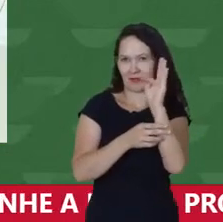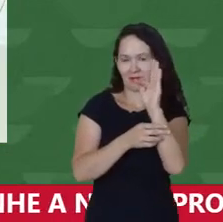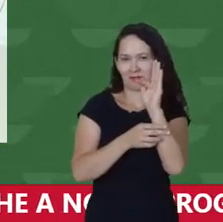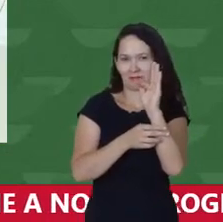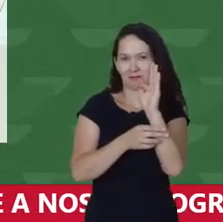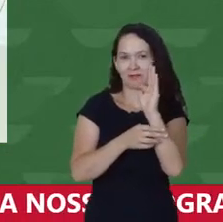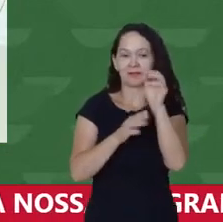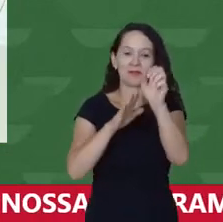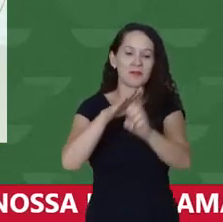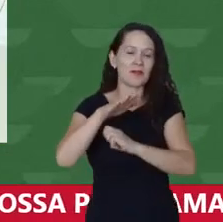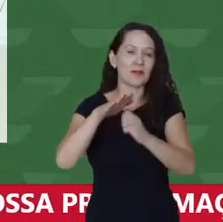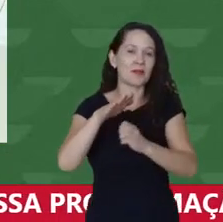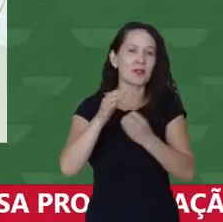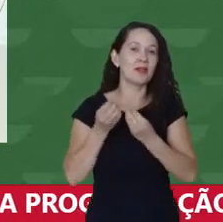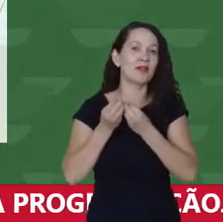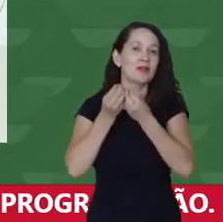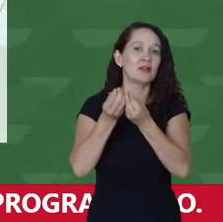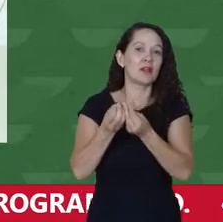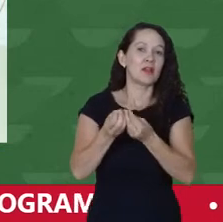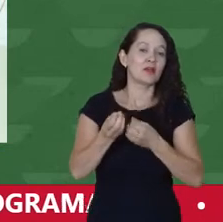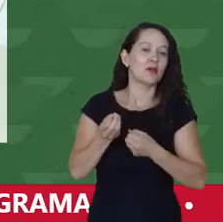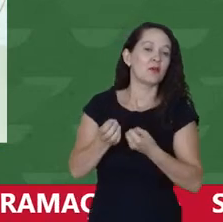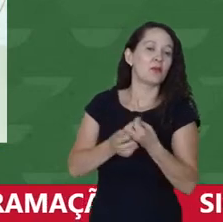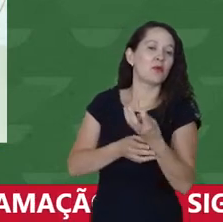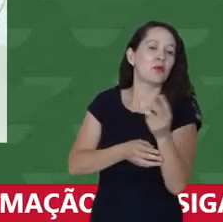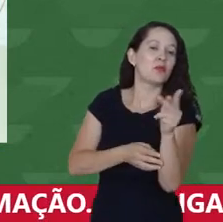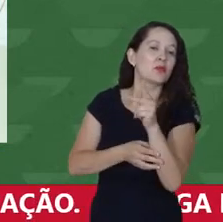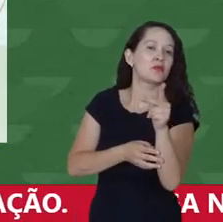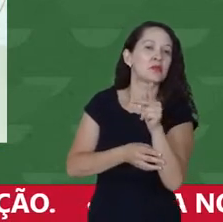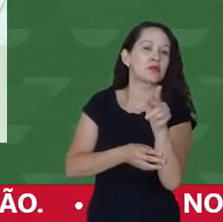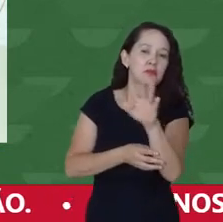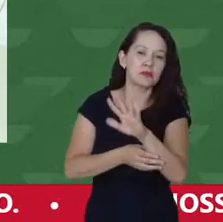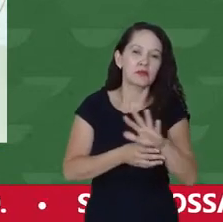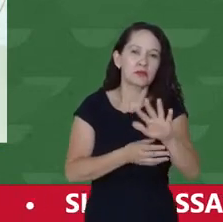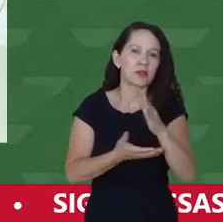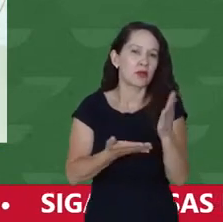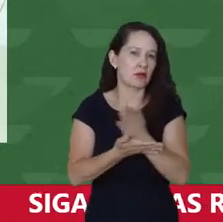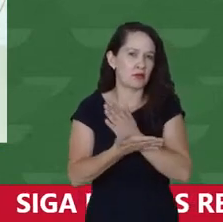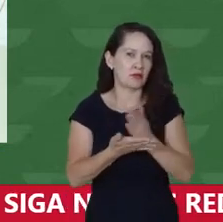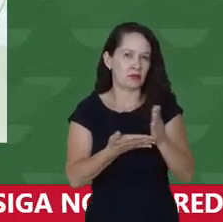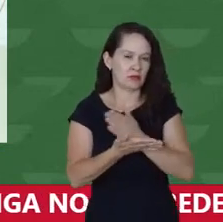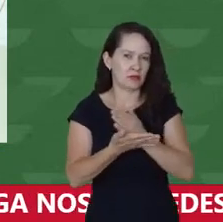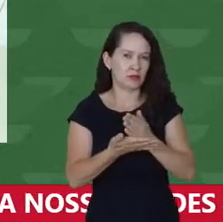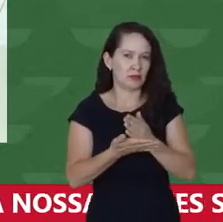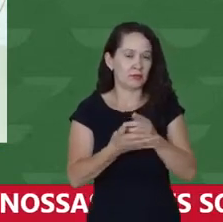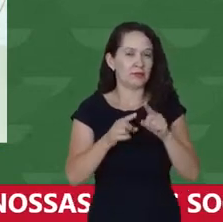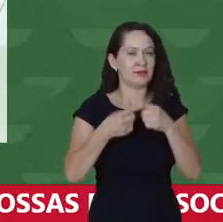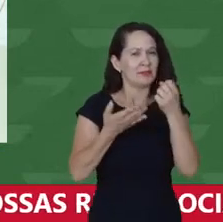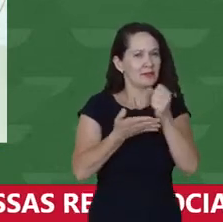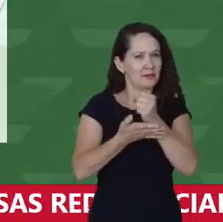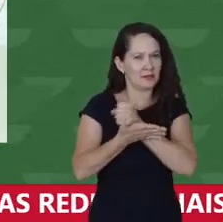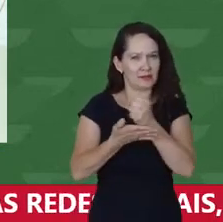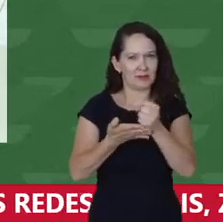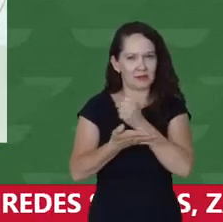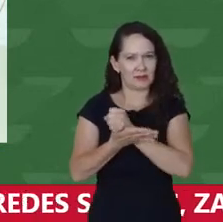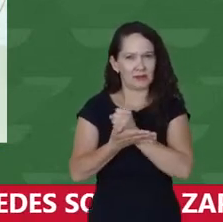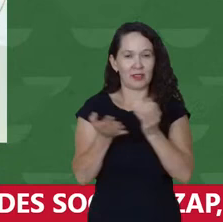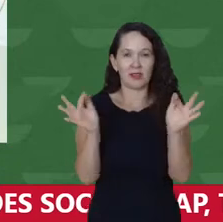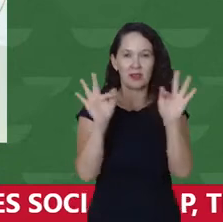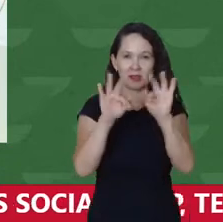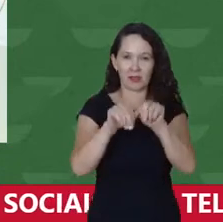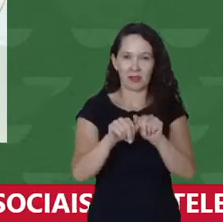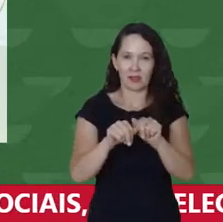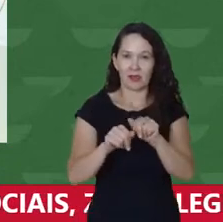para que essa empresa ofereça o número X de professores em determinadas áreas, cujo contrato encerra